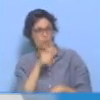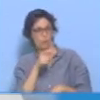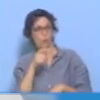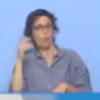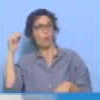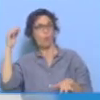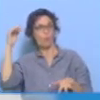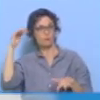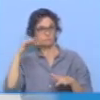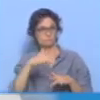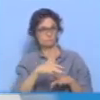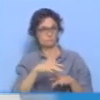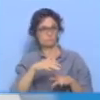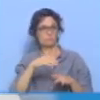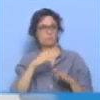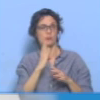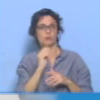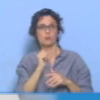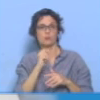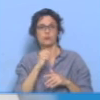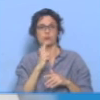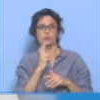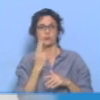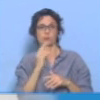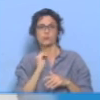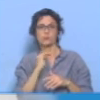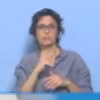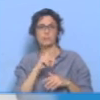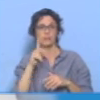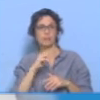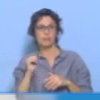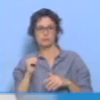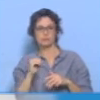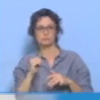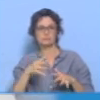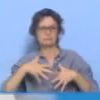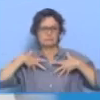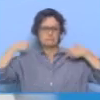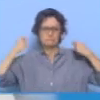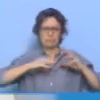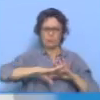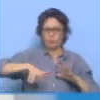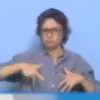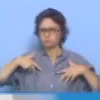e caiu nas mãos dos salteadores. Roubaram-lhe tudo o que levava, espancaram-no e foram-se embora,